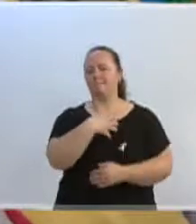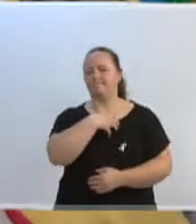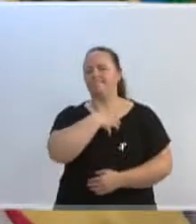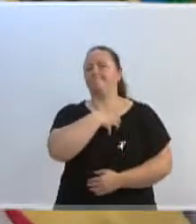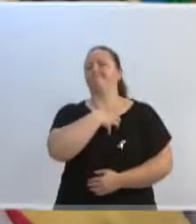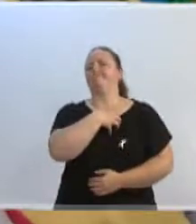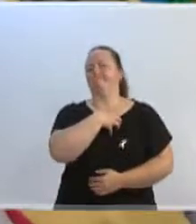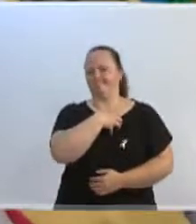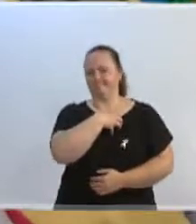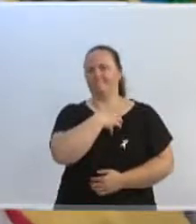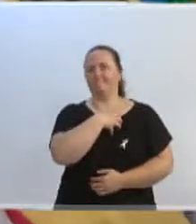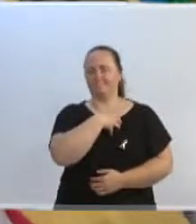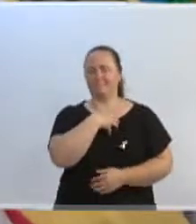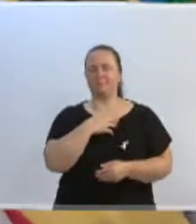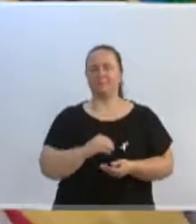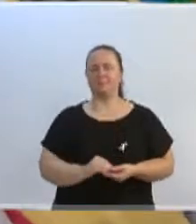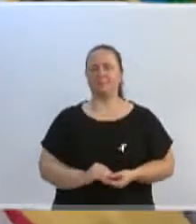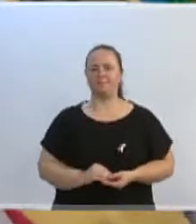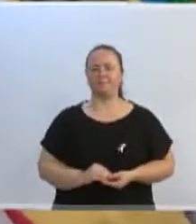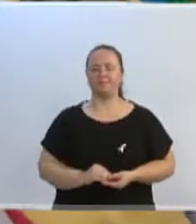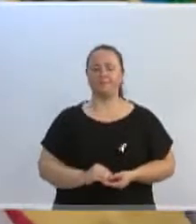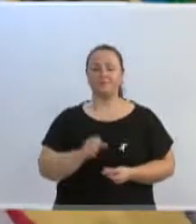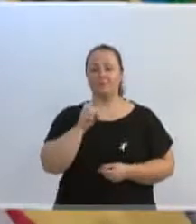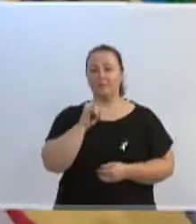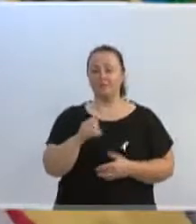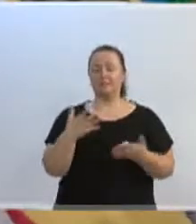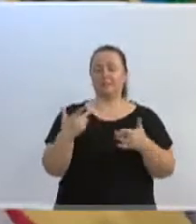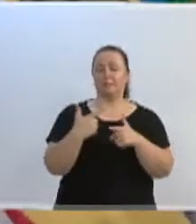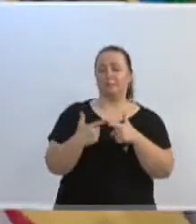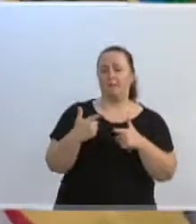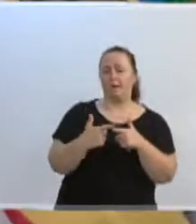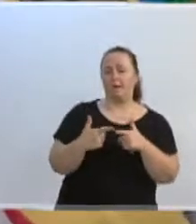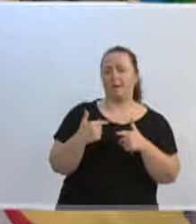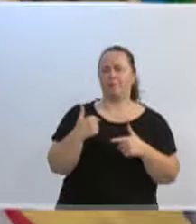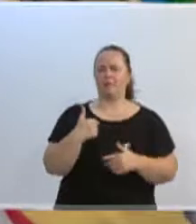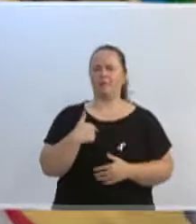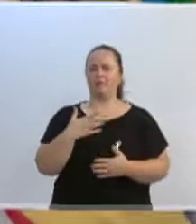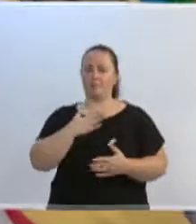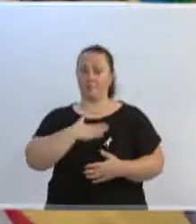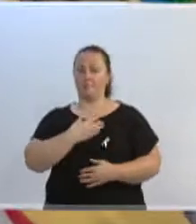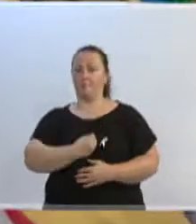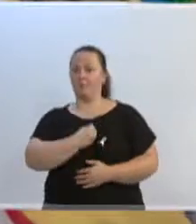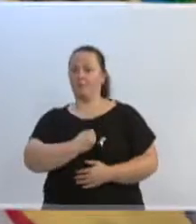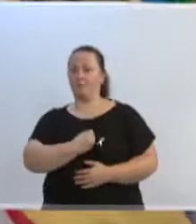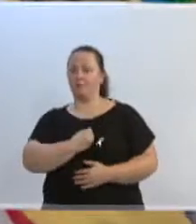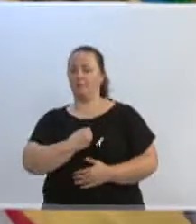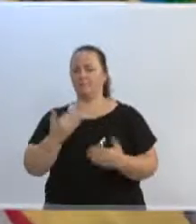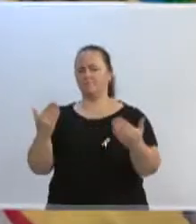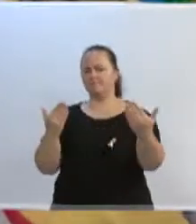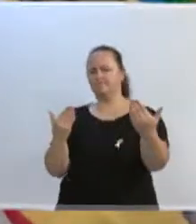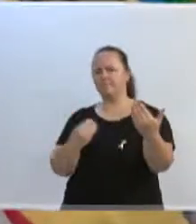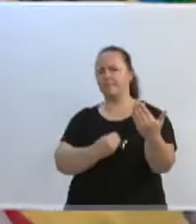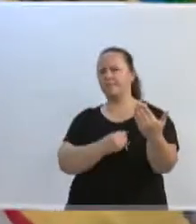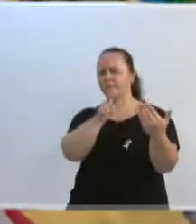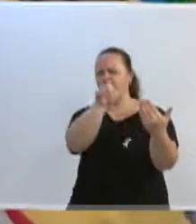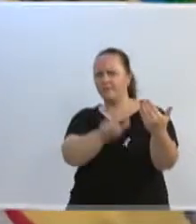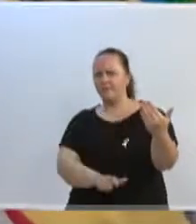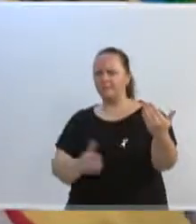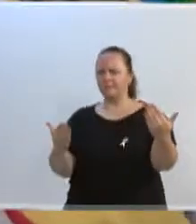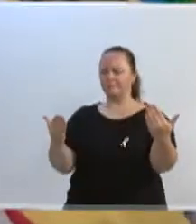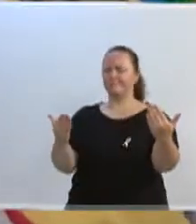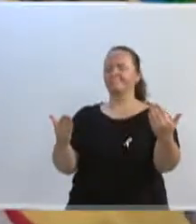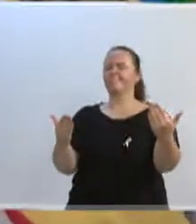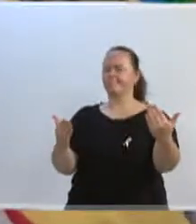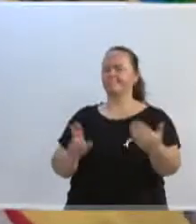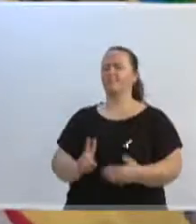colocando tudo aquelas pequenas dificuldades comparadas a essas de lado, e a gente realmente tem que dar o nosso